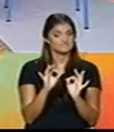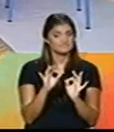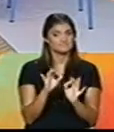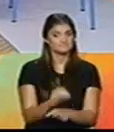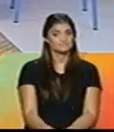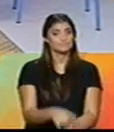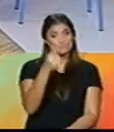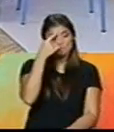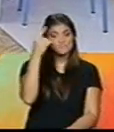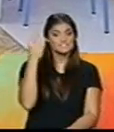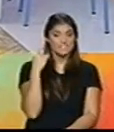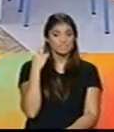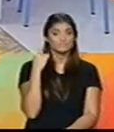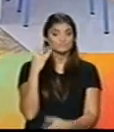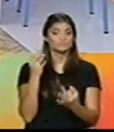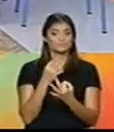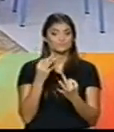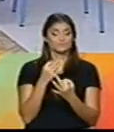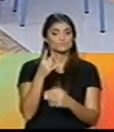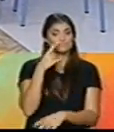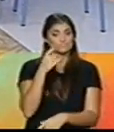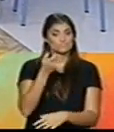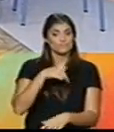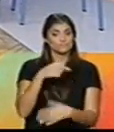Foi assim. O ano passado. Pois, reparaste,